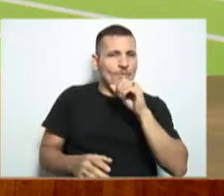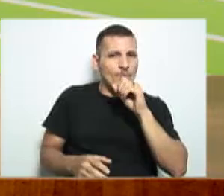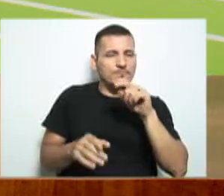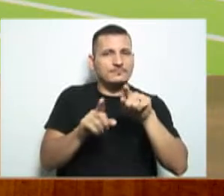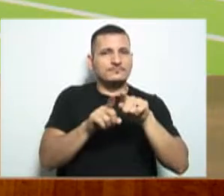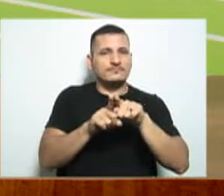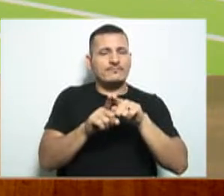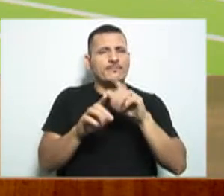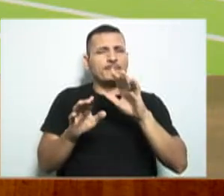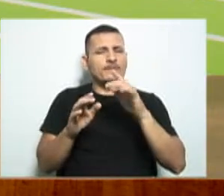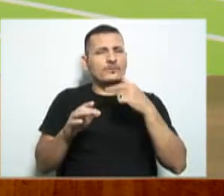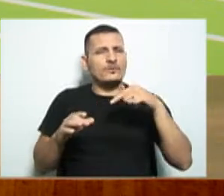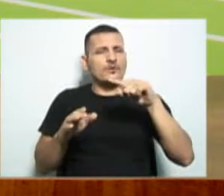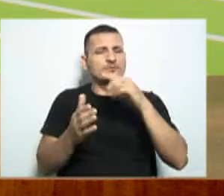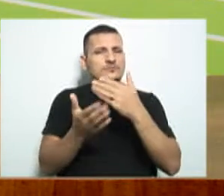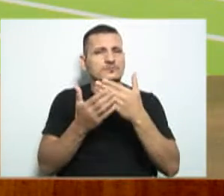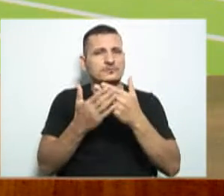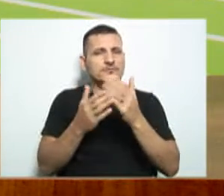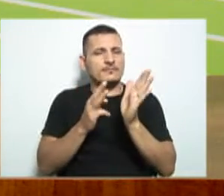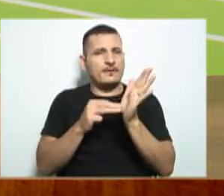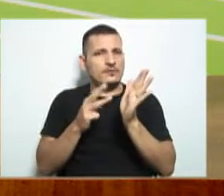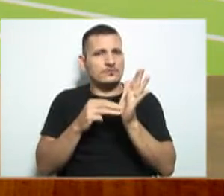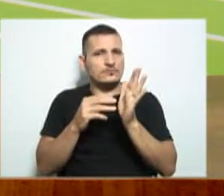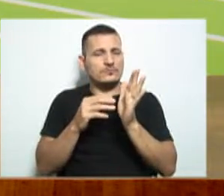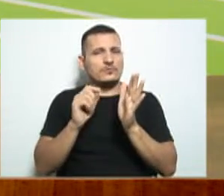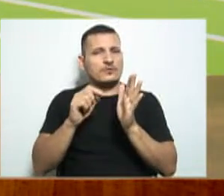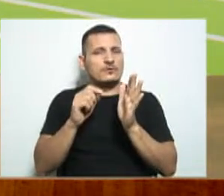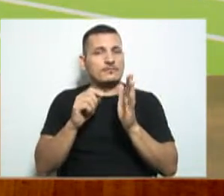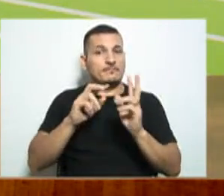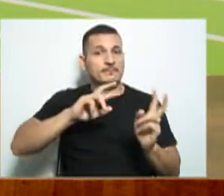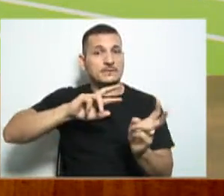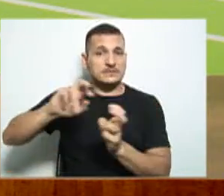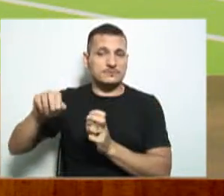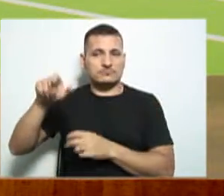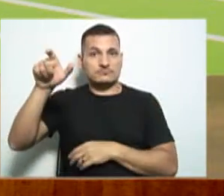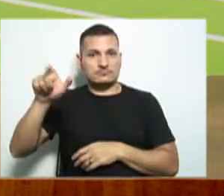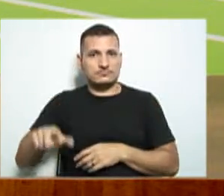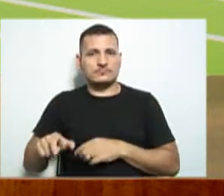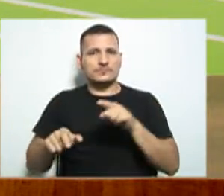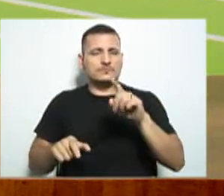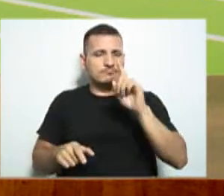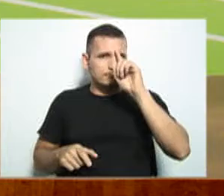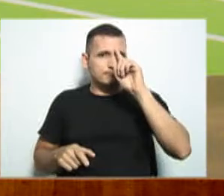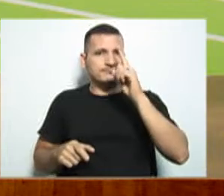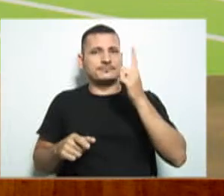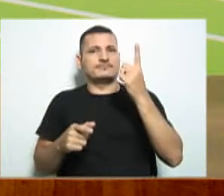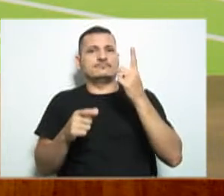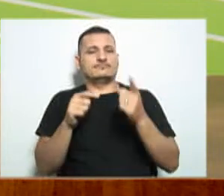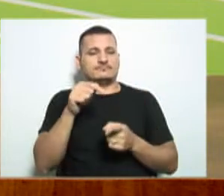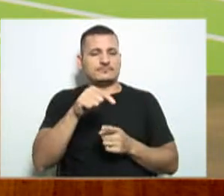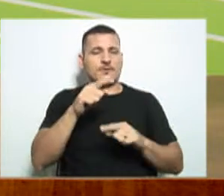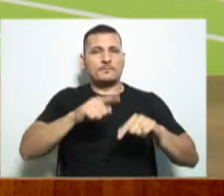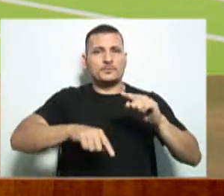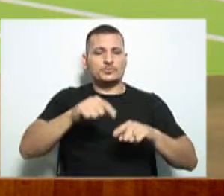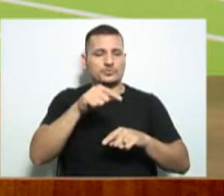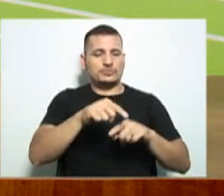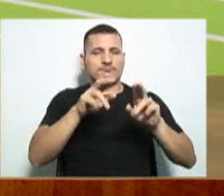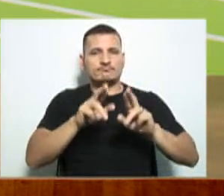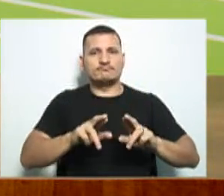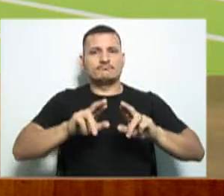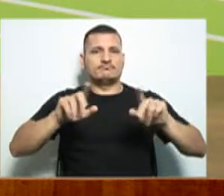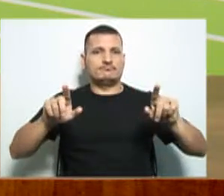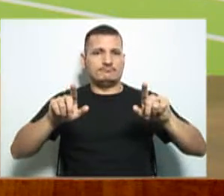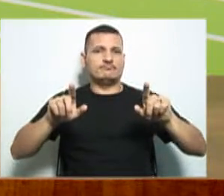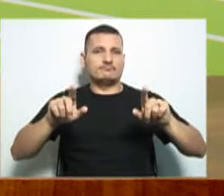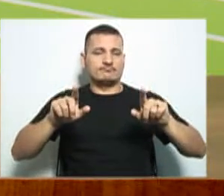no método baseado no valor percebido pelo consumidor, ou seja, você cria um produto diferenciado.